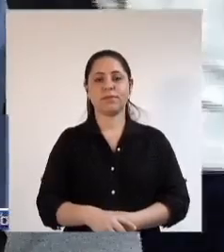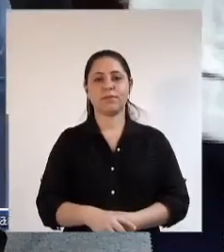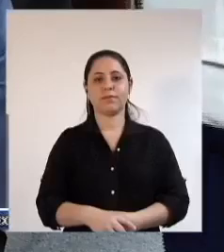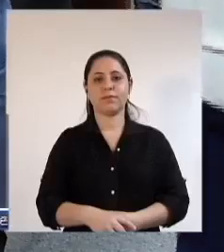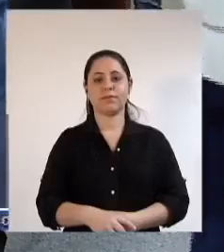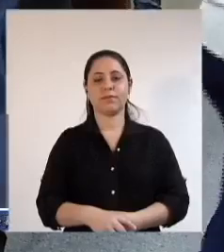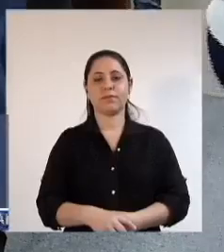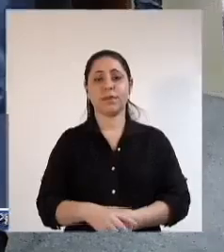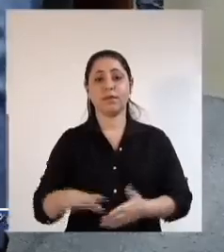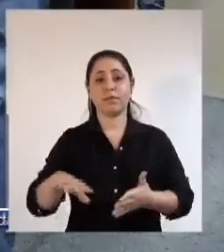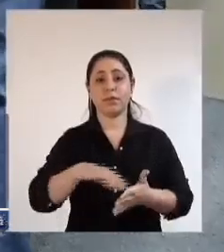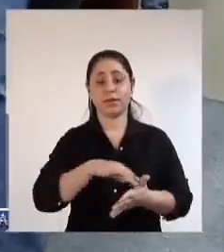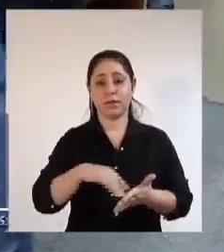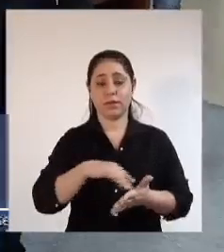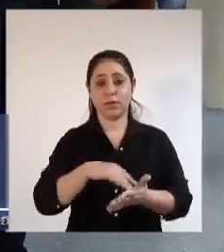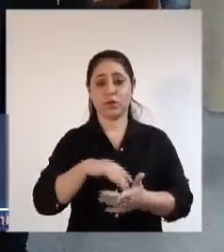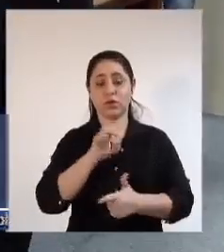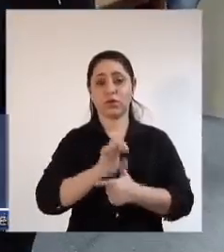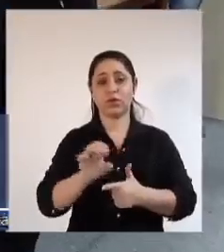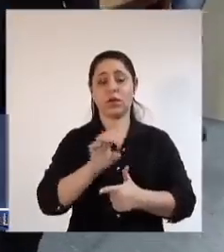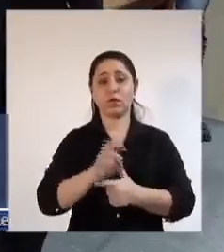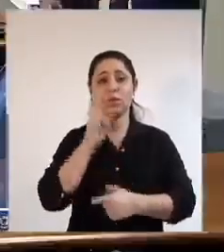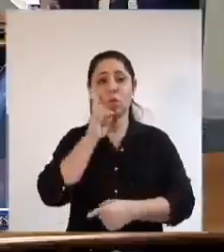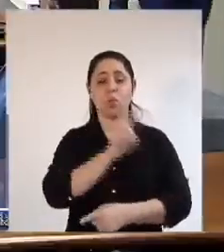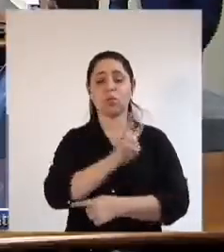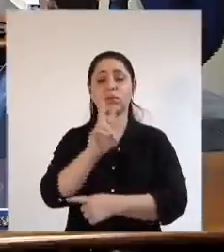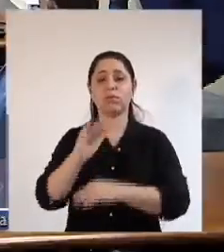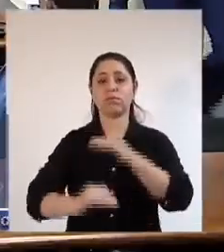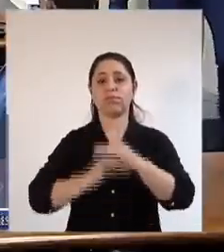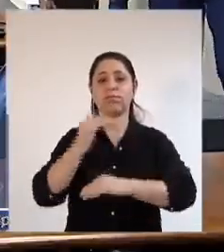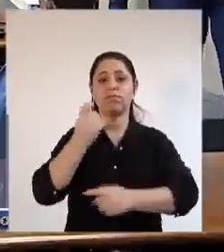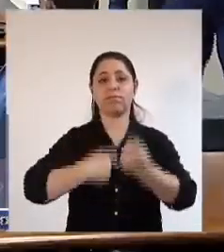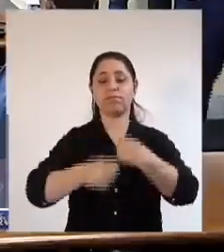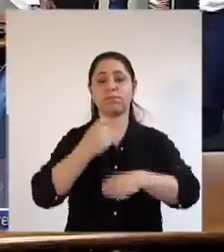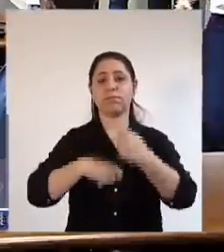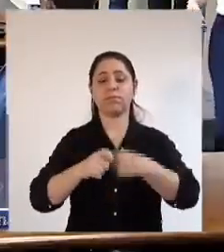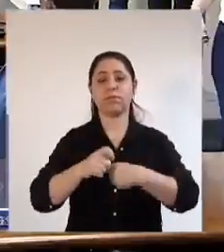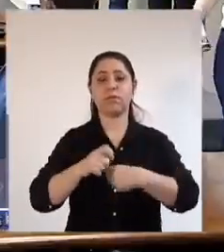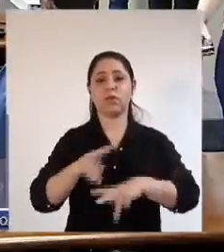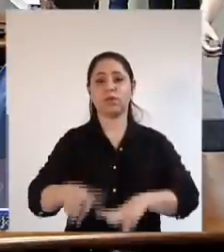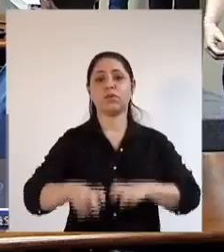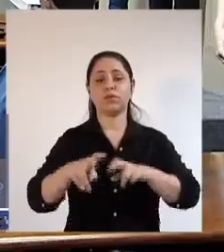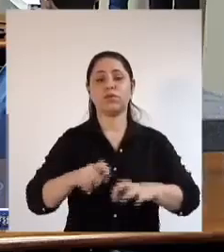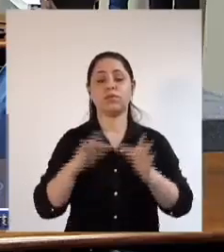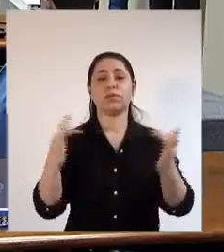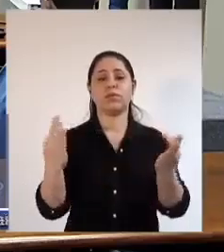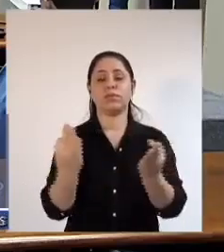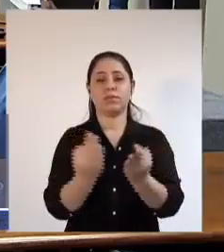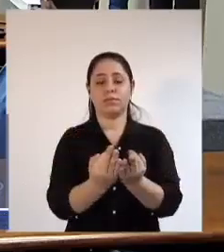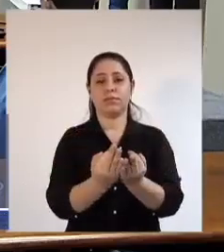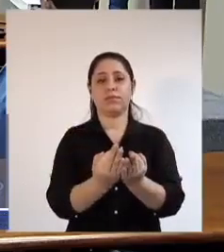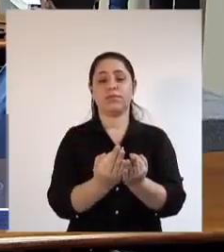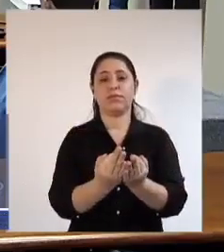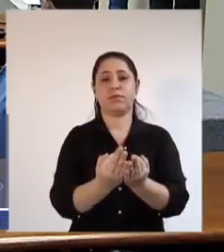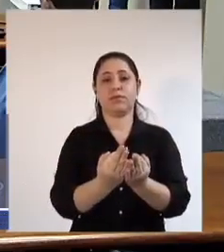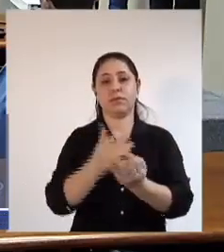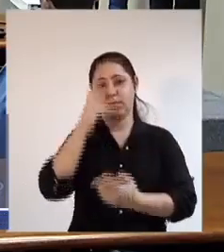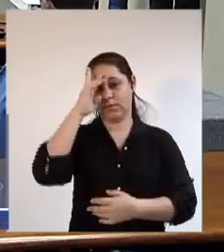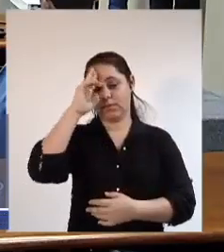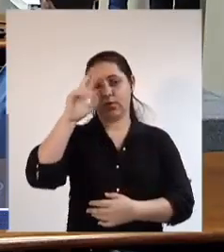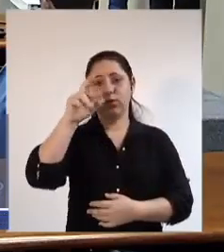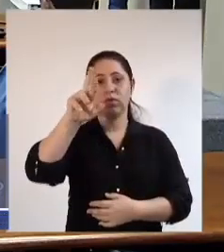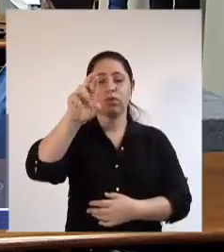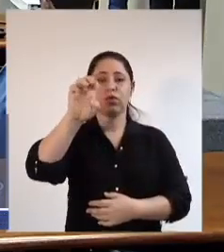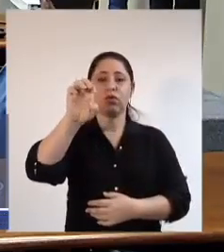pela secretaria de estado de meio ambiente desenvolvimento econômico produção e agricultura familiar titular